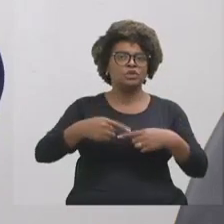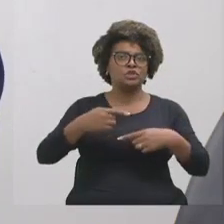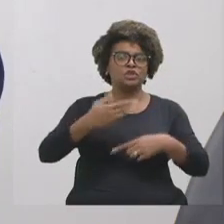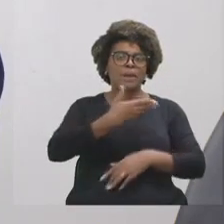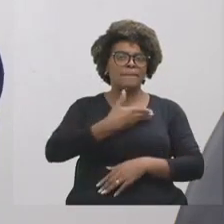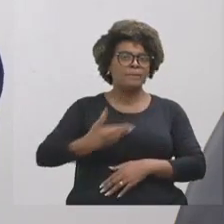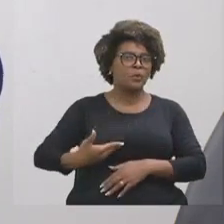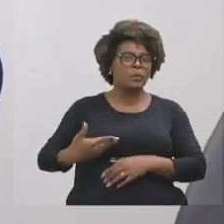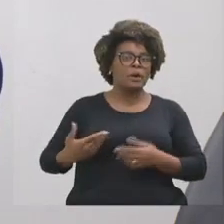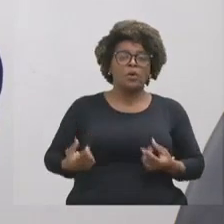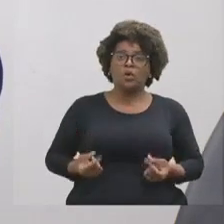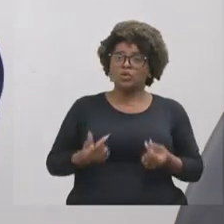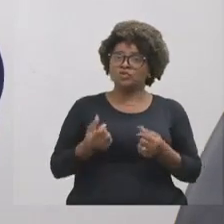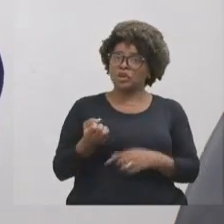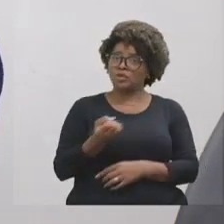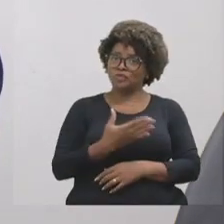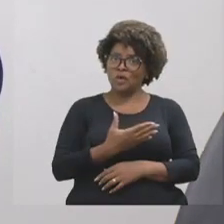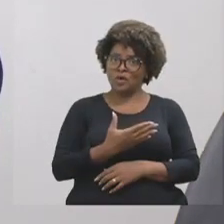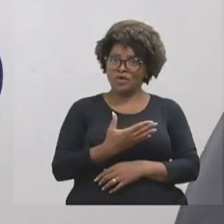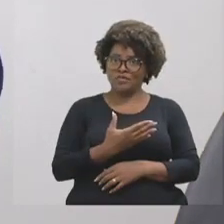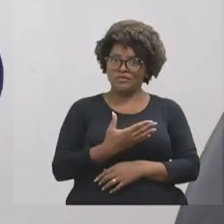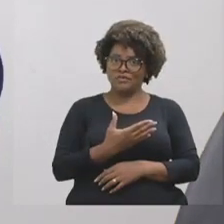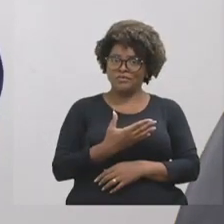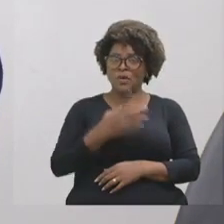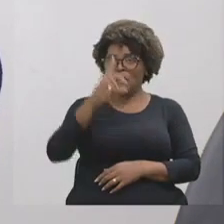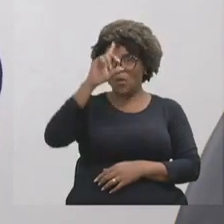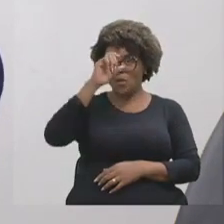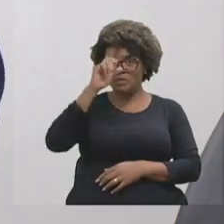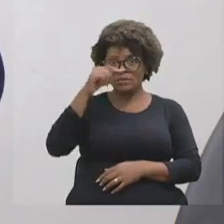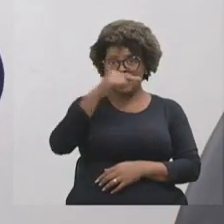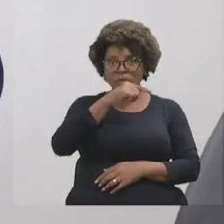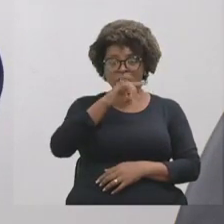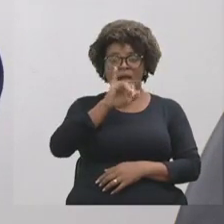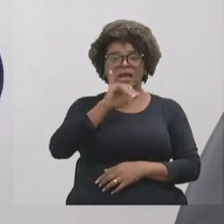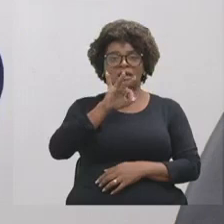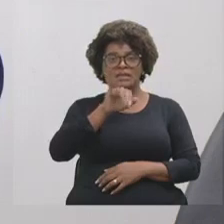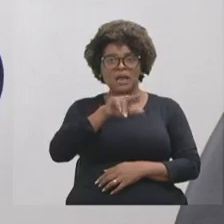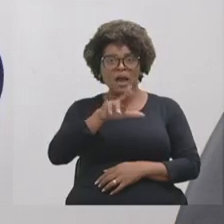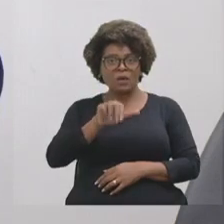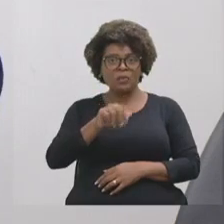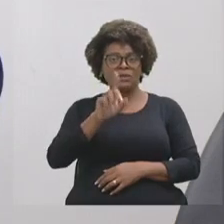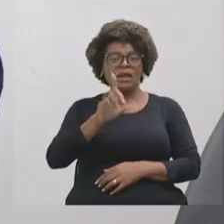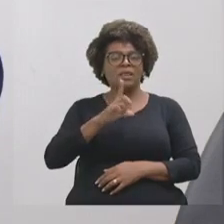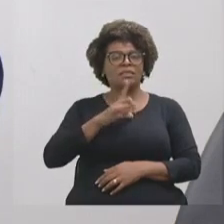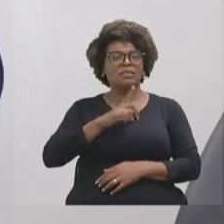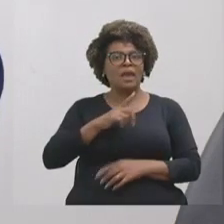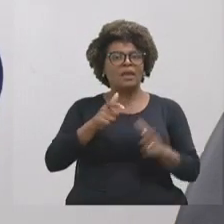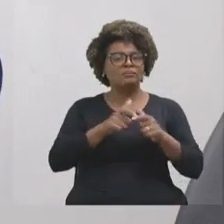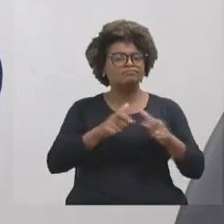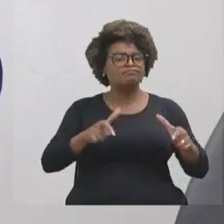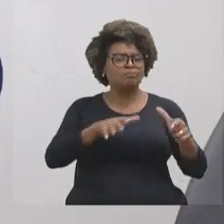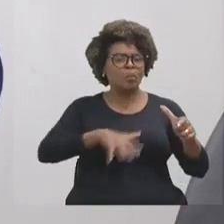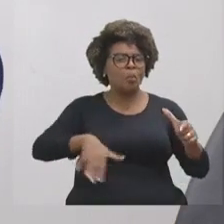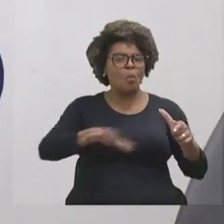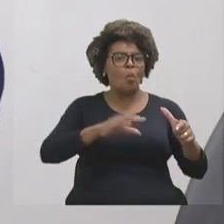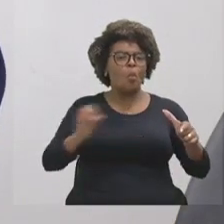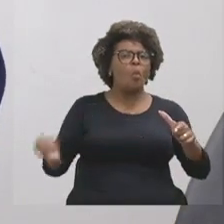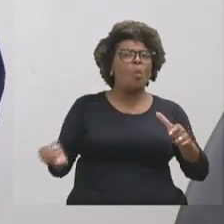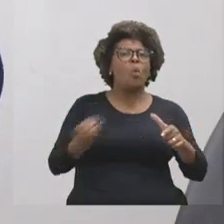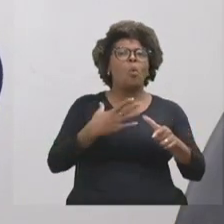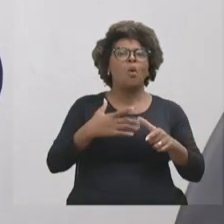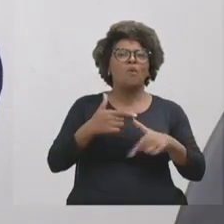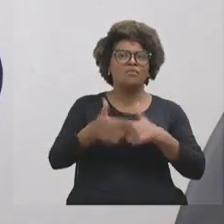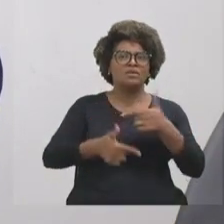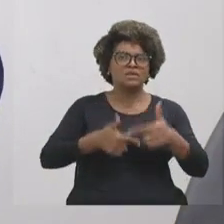o hospital de Itaúna amarra a macrorregião de um novo serviço de Oncologia que é 500 mil pessoas e